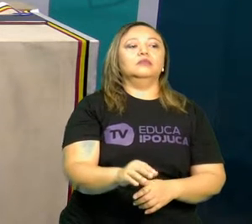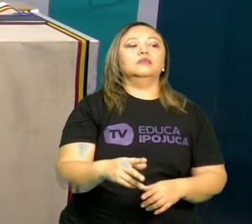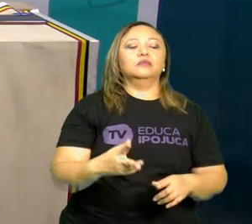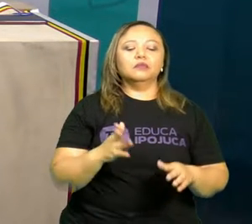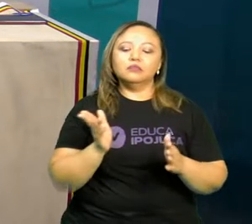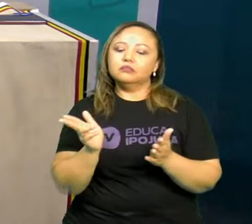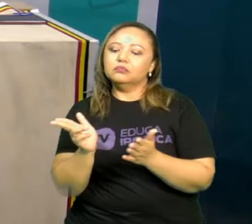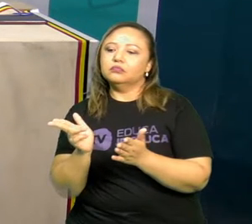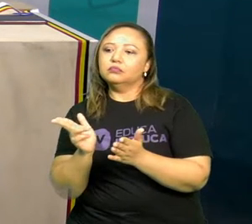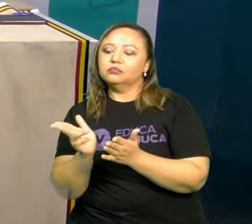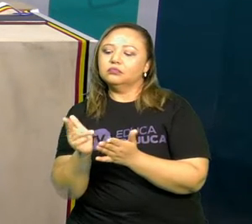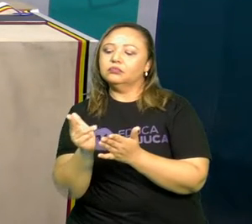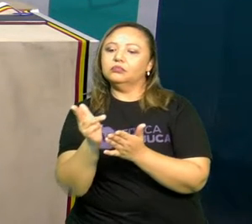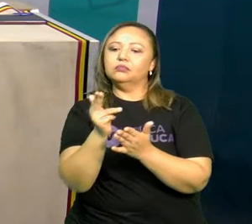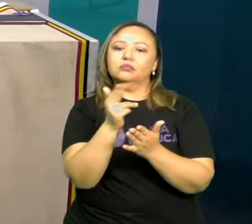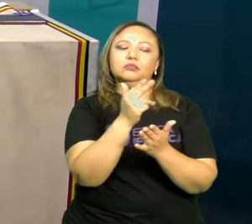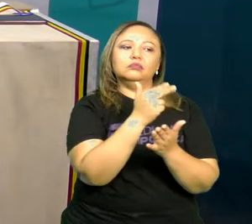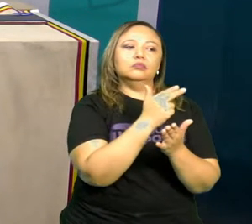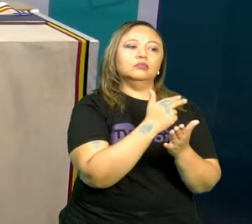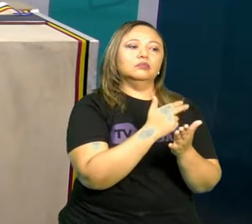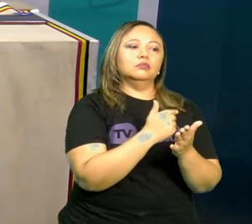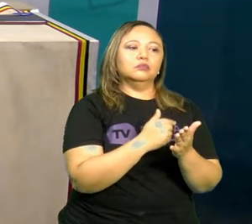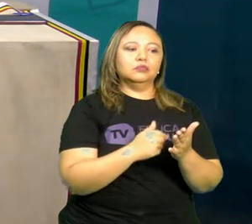vamos desenhar um